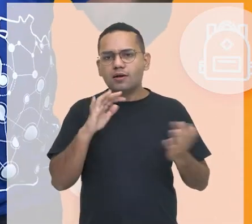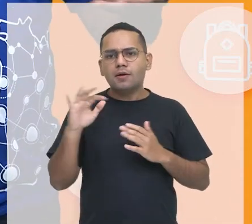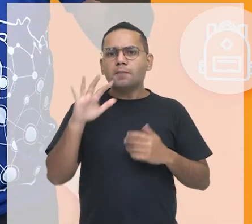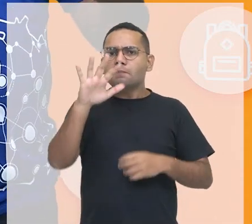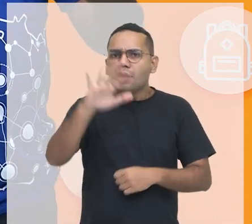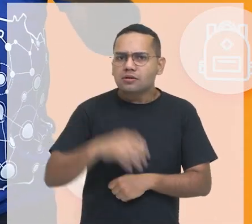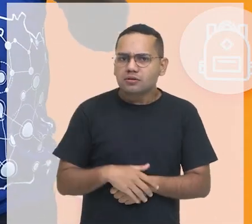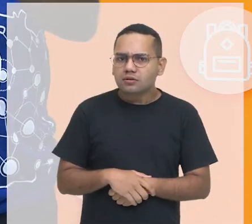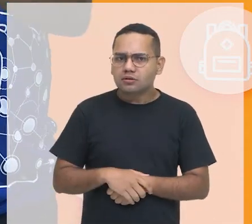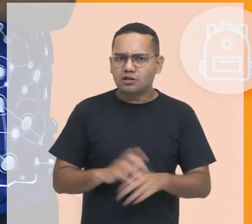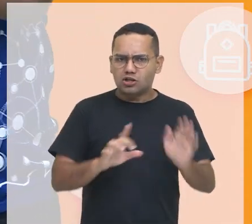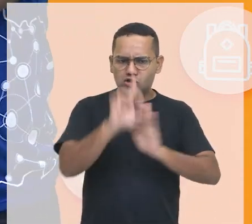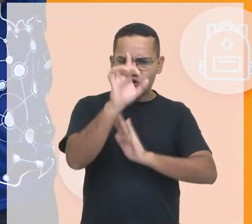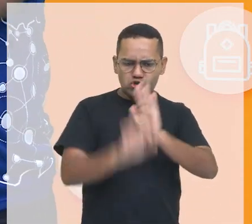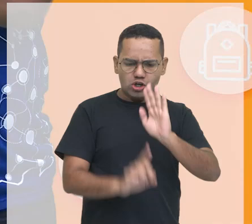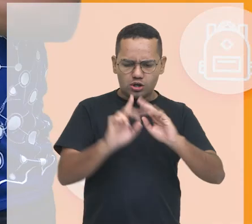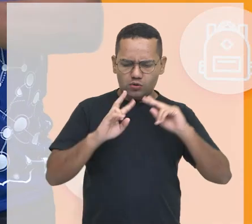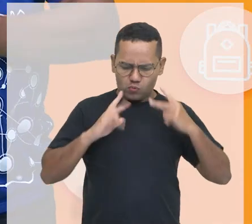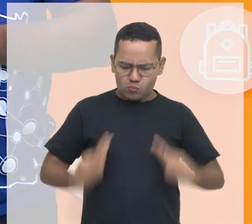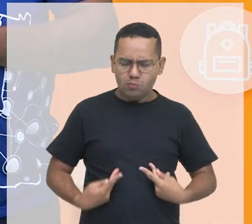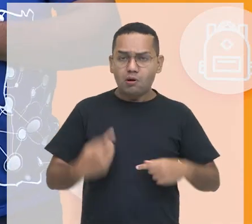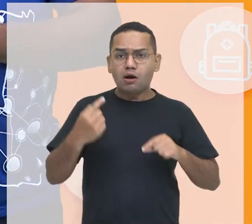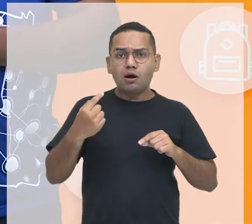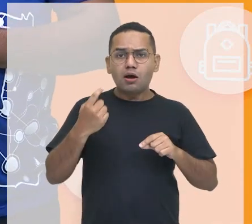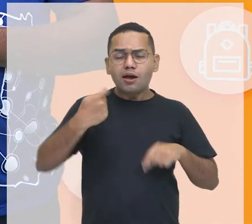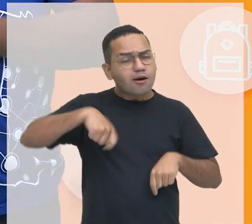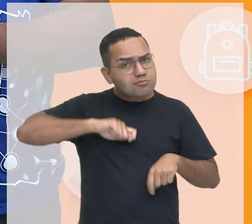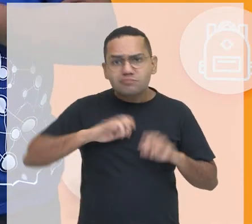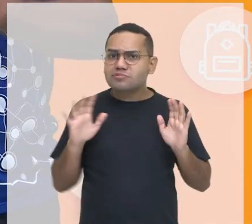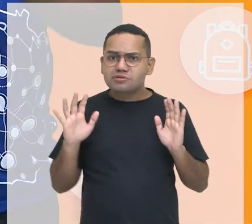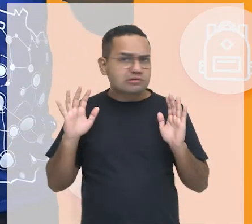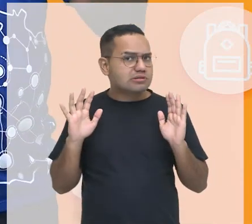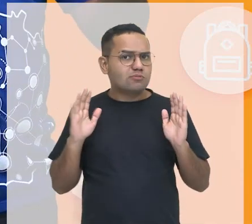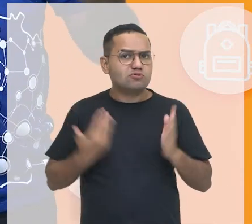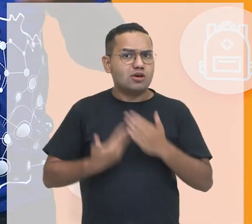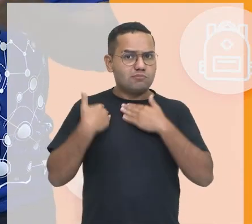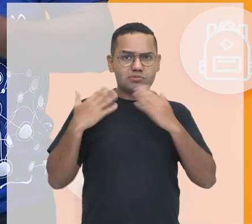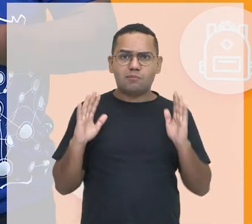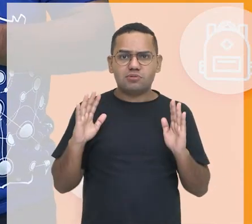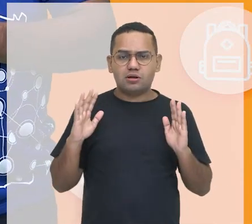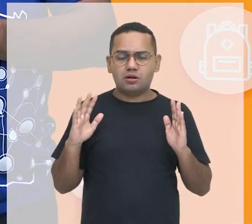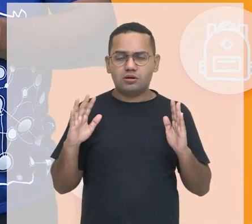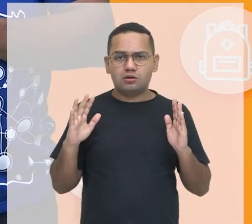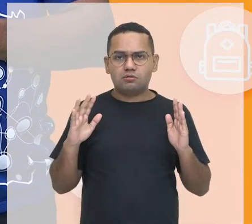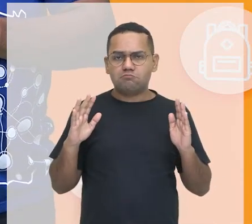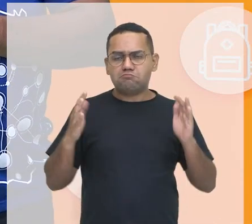ser humano. Está dizendo direitos humanos. Não importa a sua condição.